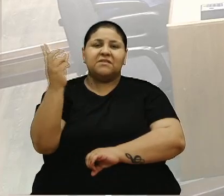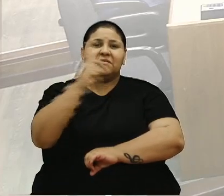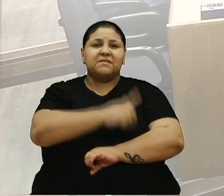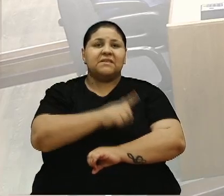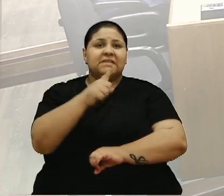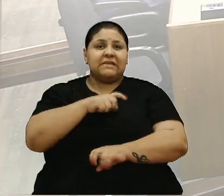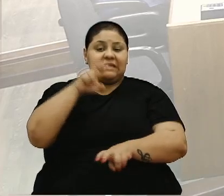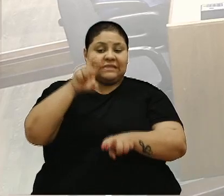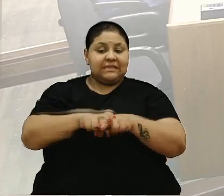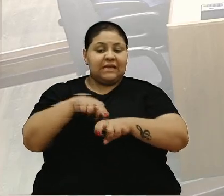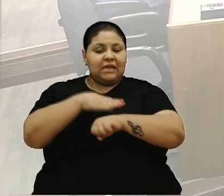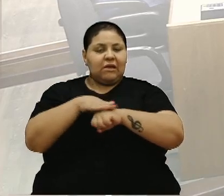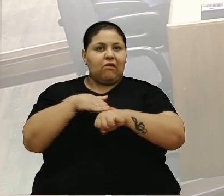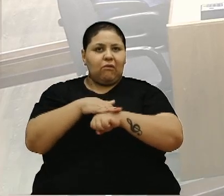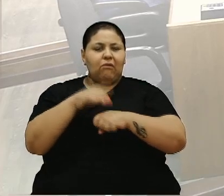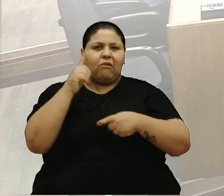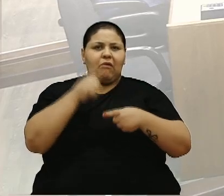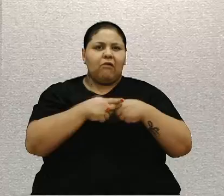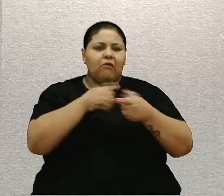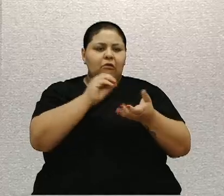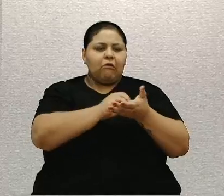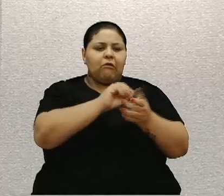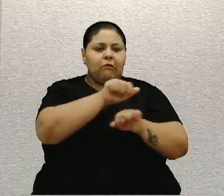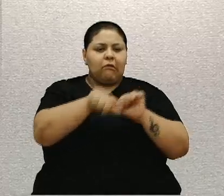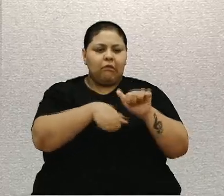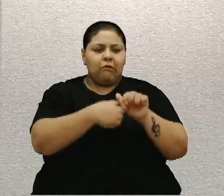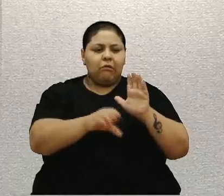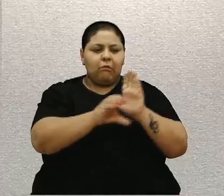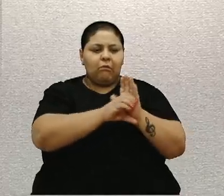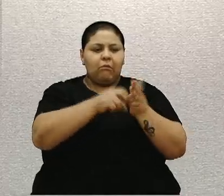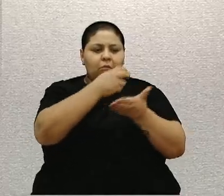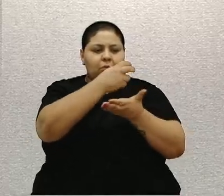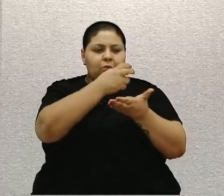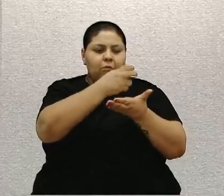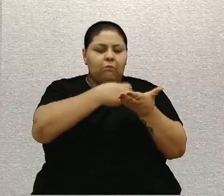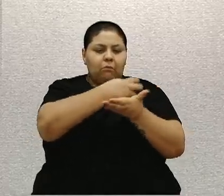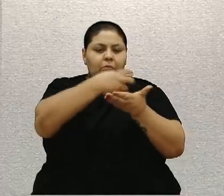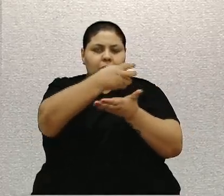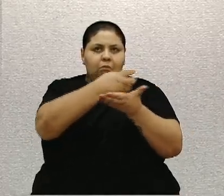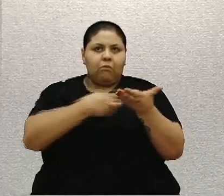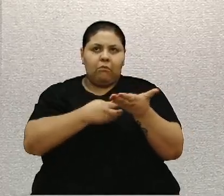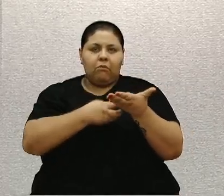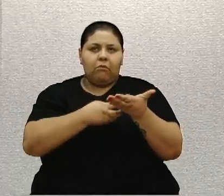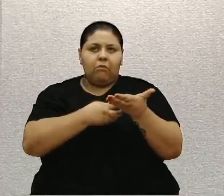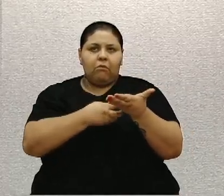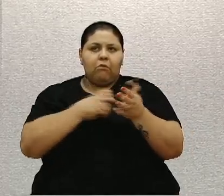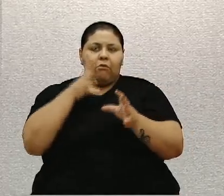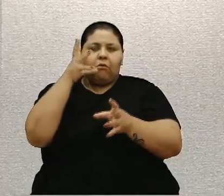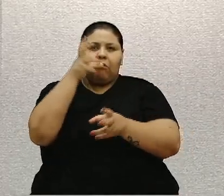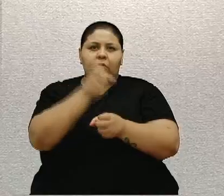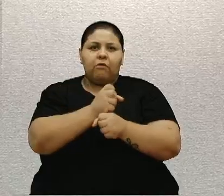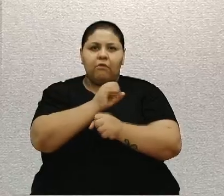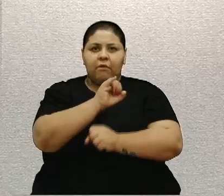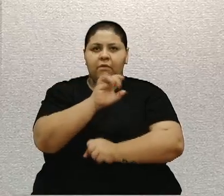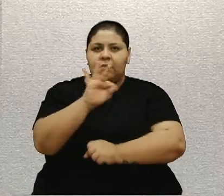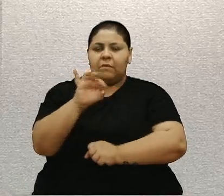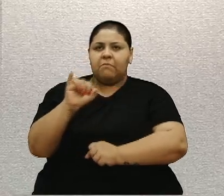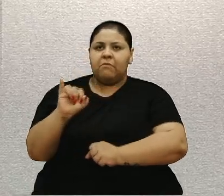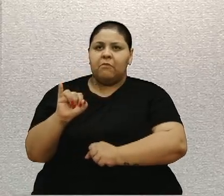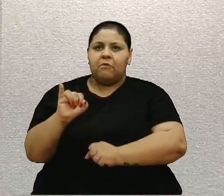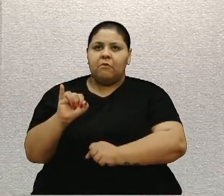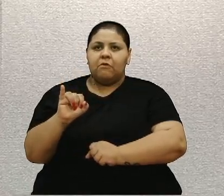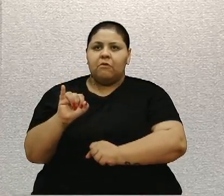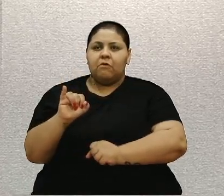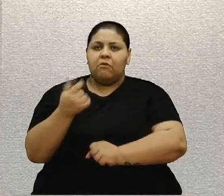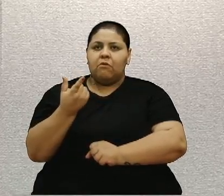sentar e conversar, porque diz aqui, ó, faz alterações no Código Tributário Municipal, estabelece como valor venal para ITBI o